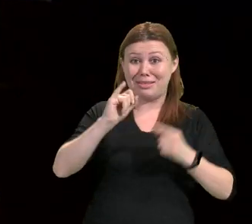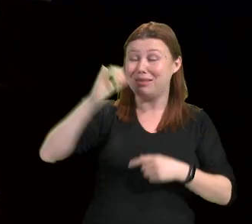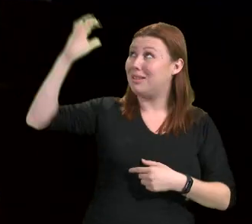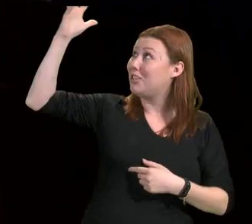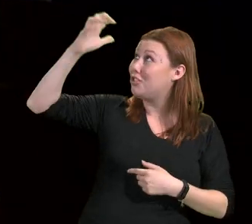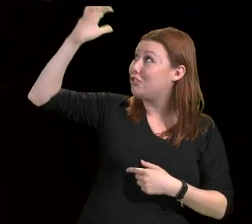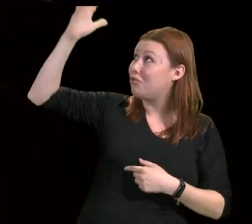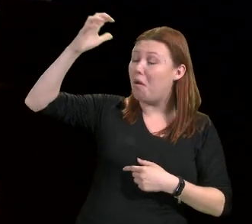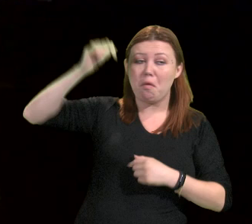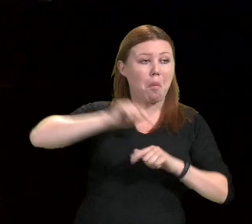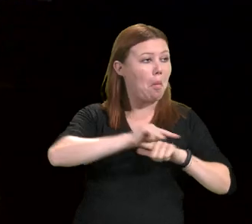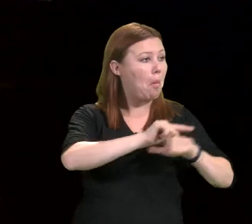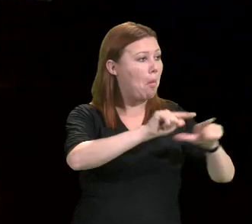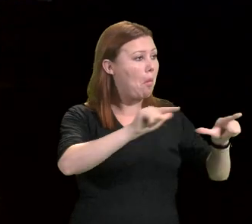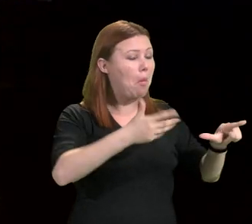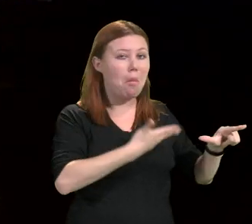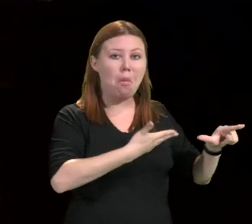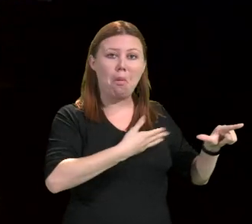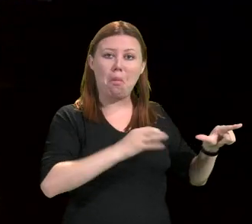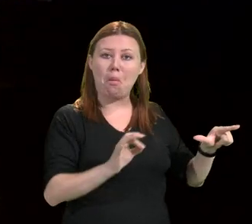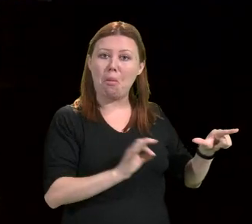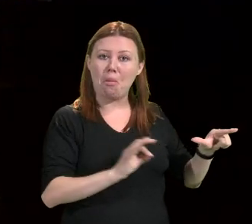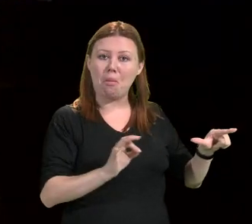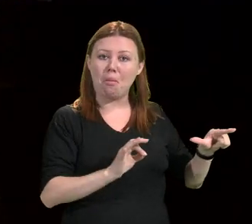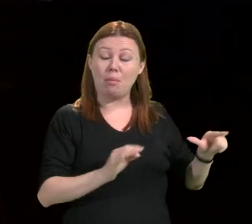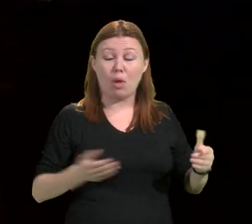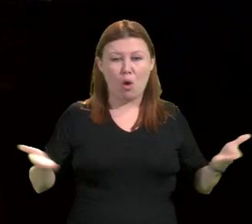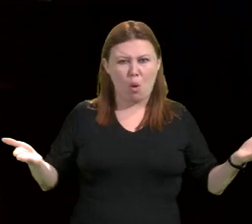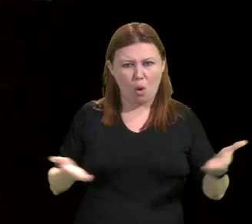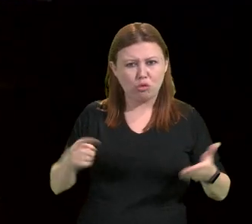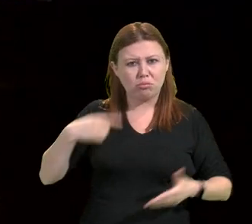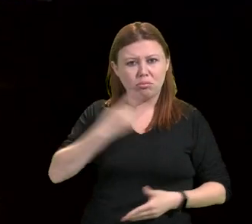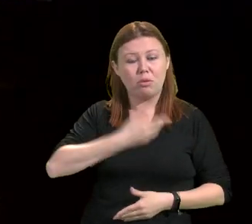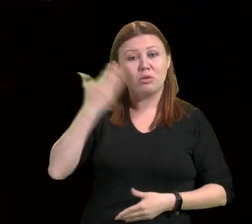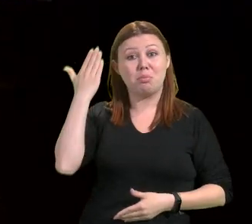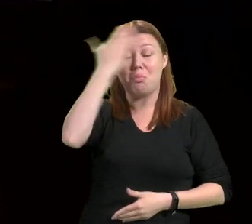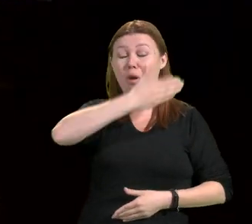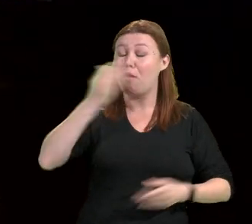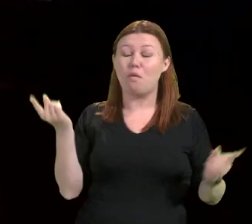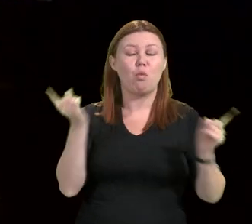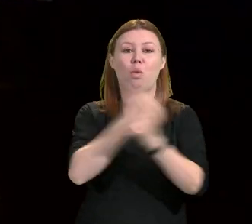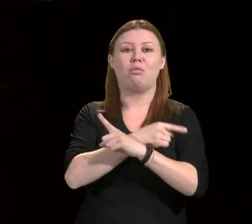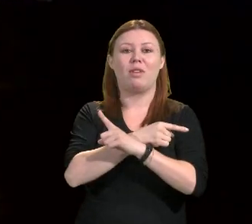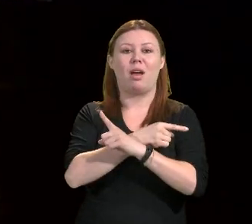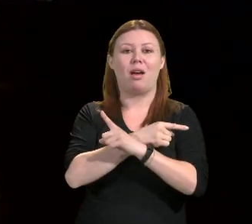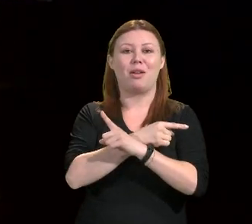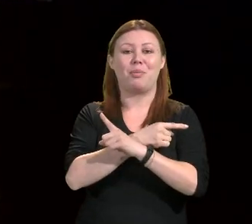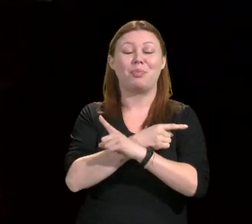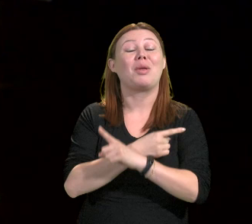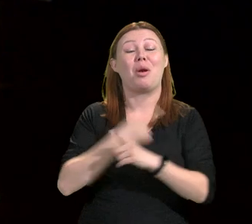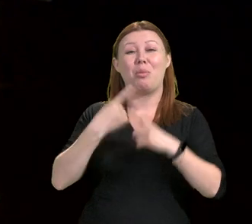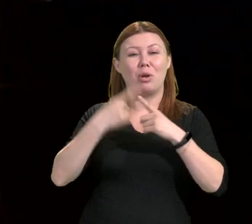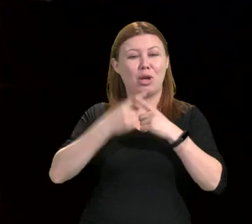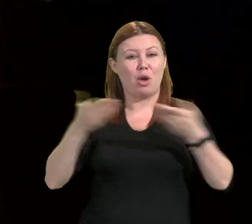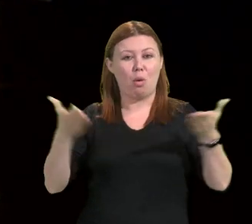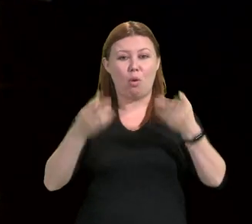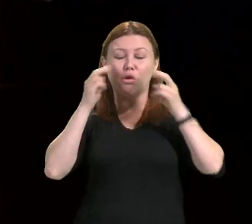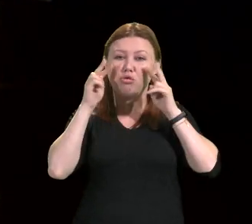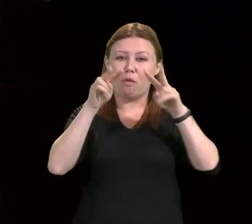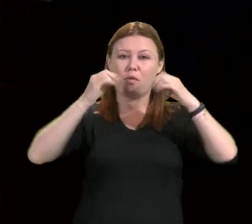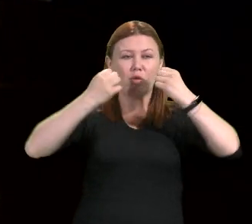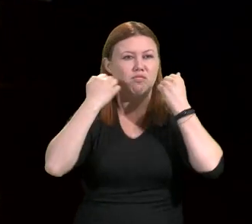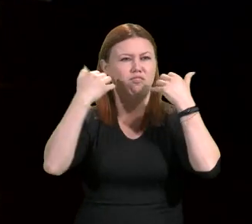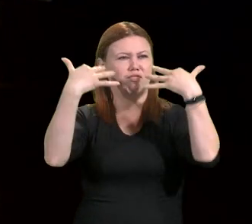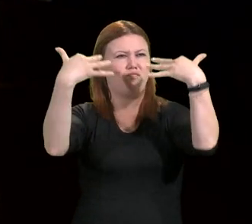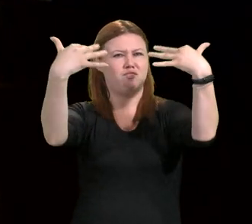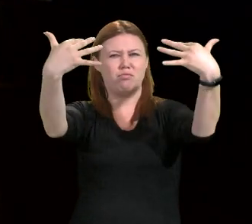sozinhos. Eu acho que nós estamos aqui hoje provando o contrário disso. Quando eu olho para essa plateia enorme e vejo